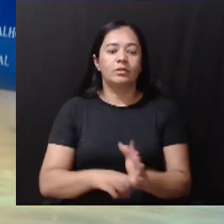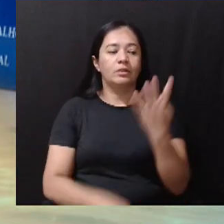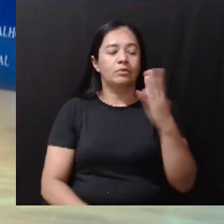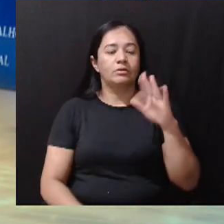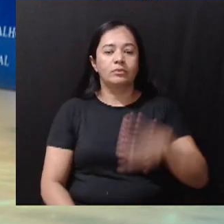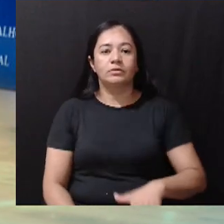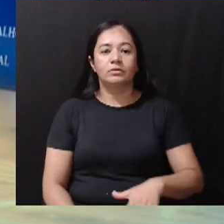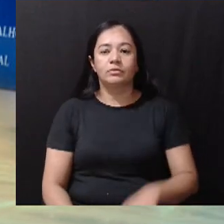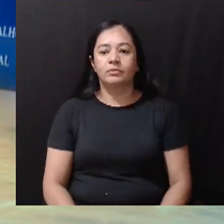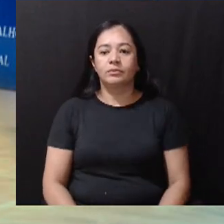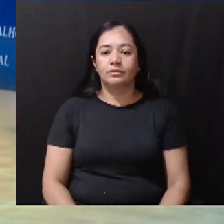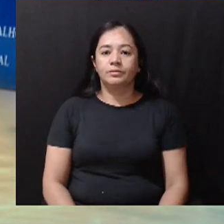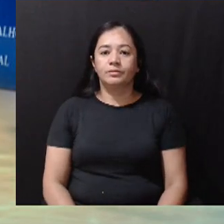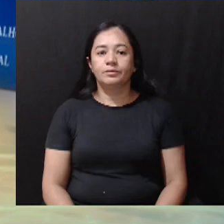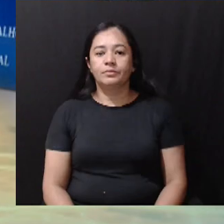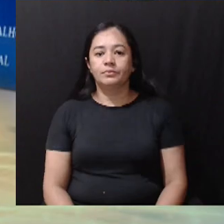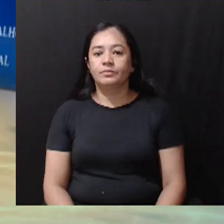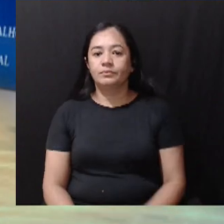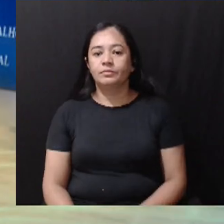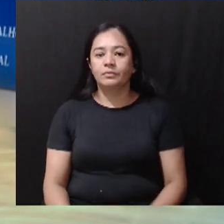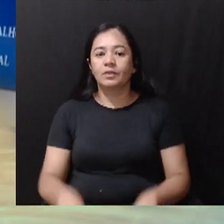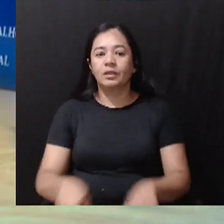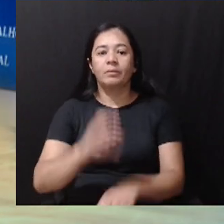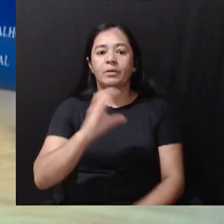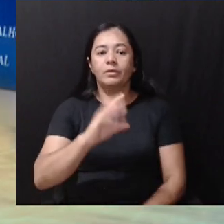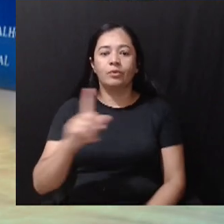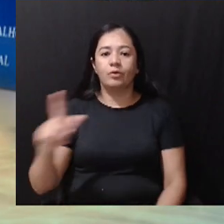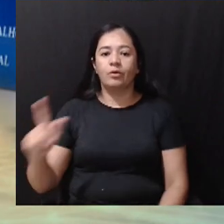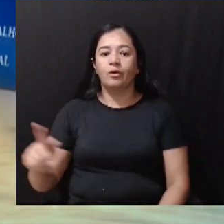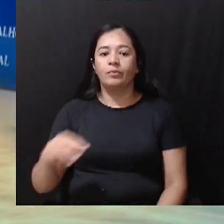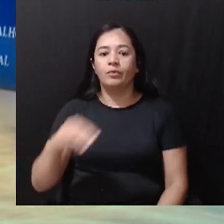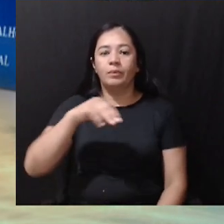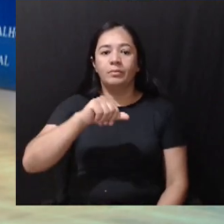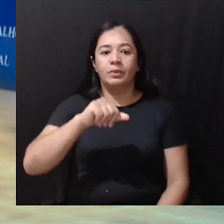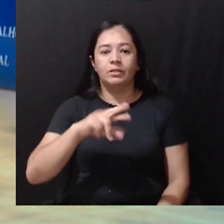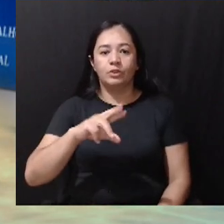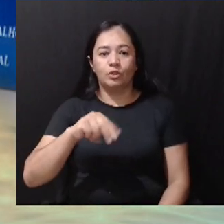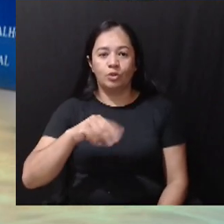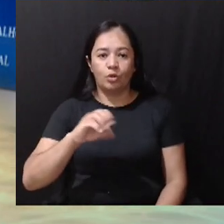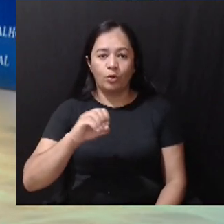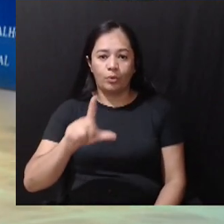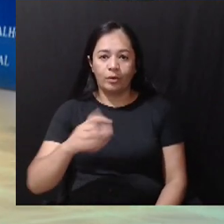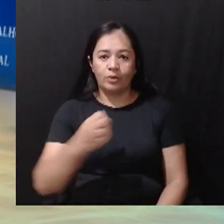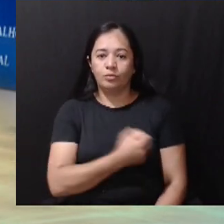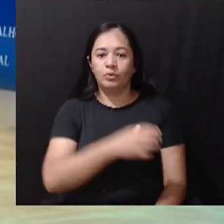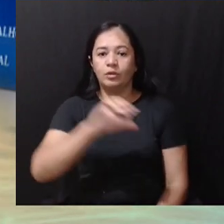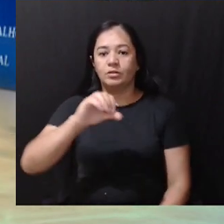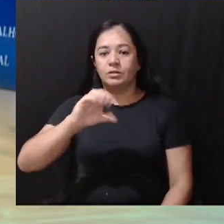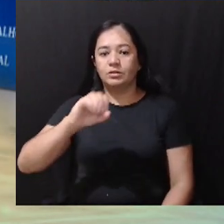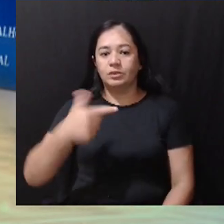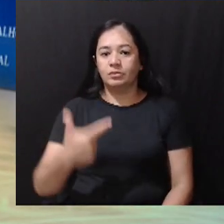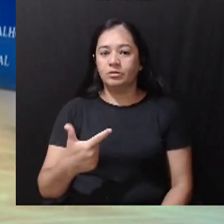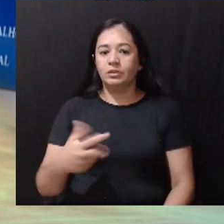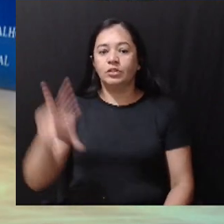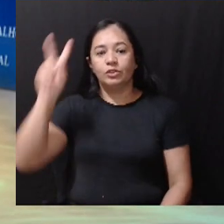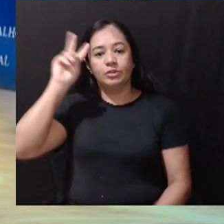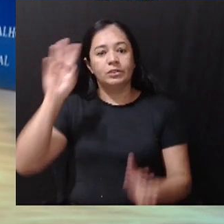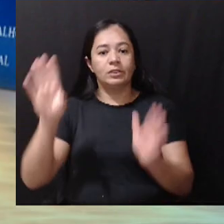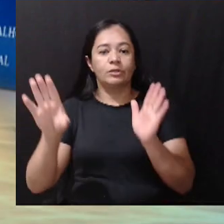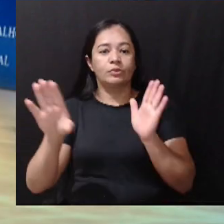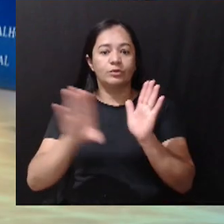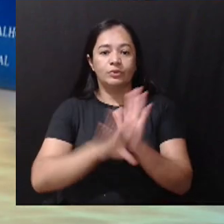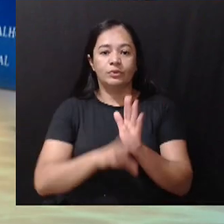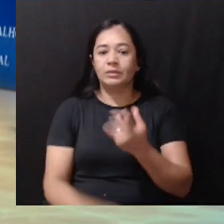da tarde. E a unidade do Campo Grande, na Rua Manuel Machado Pereira, número 902, em frente à Praça